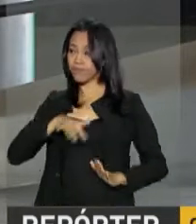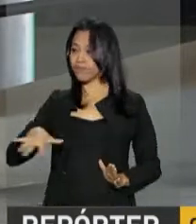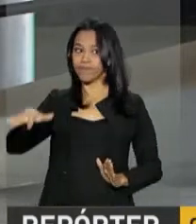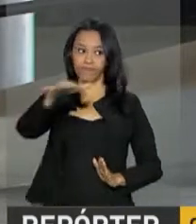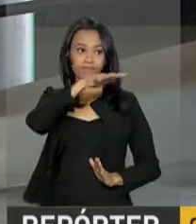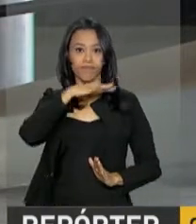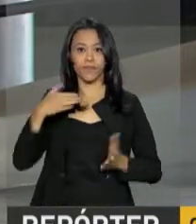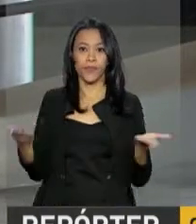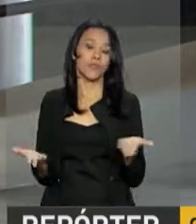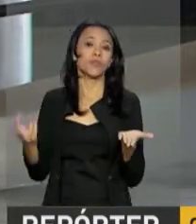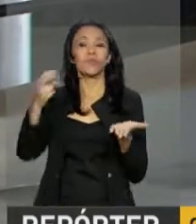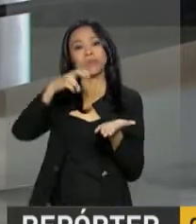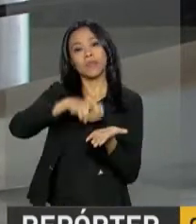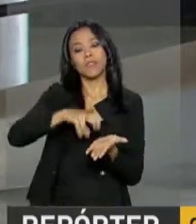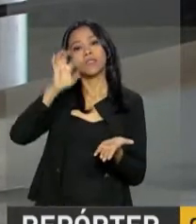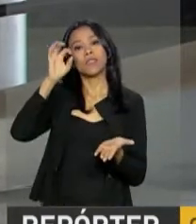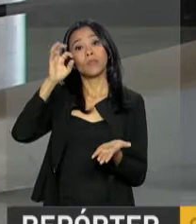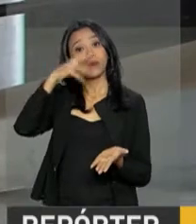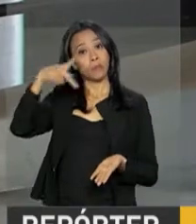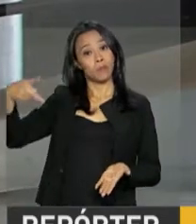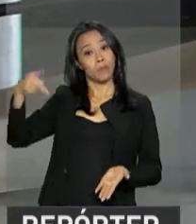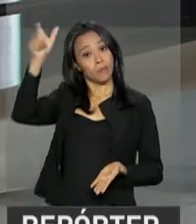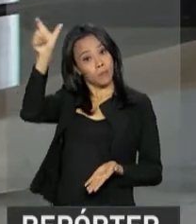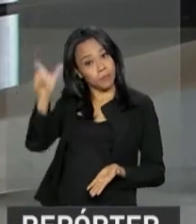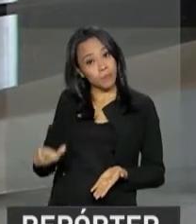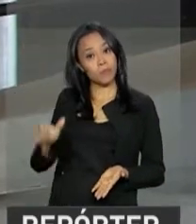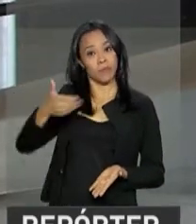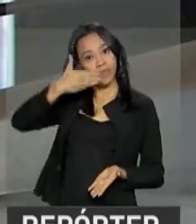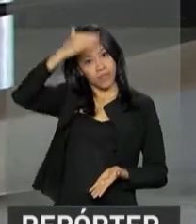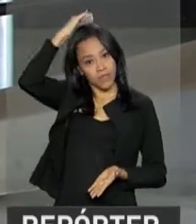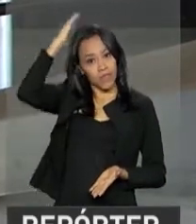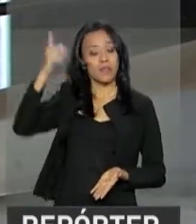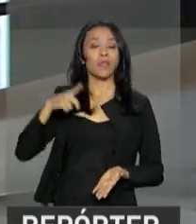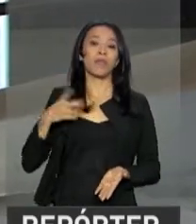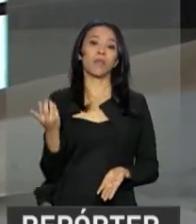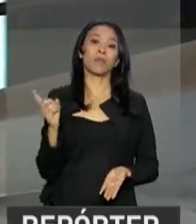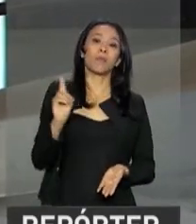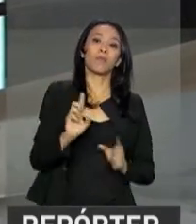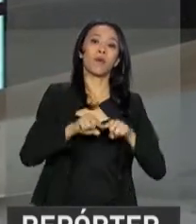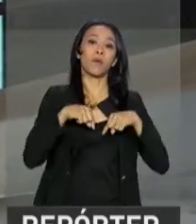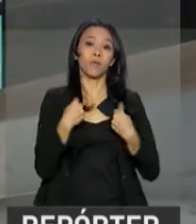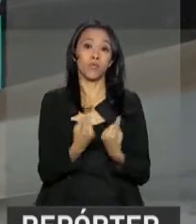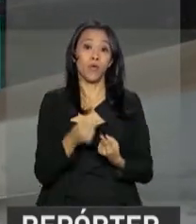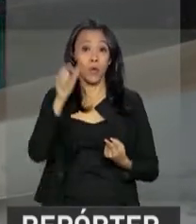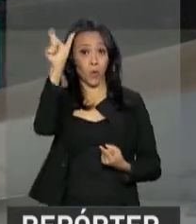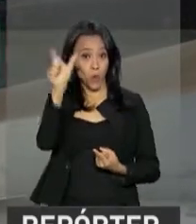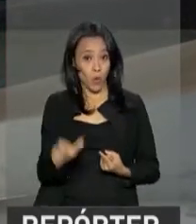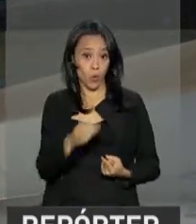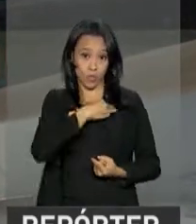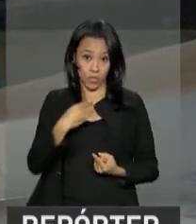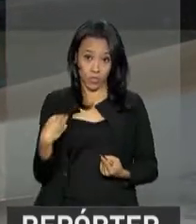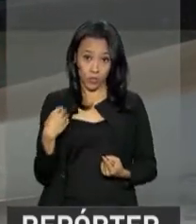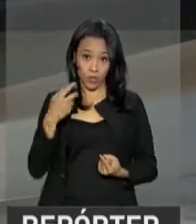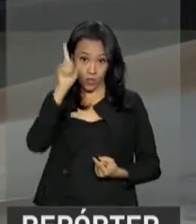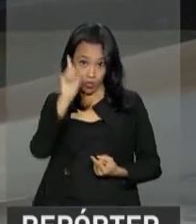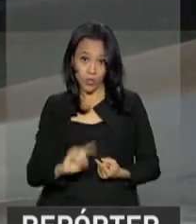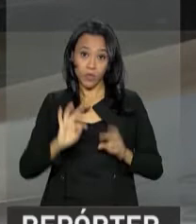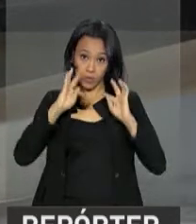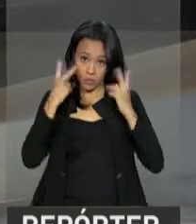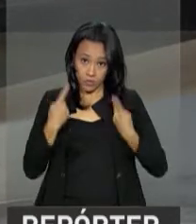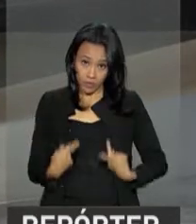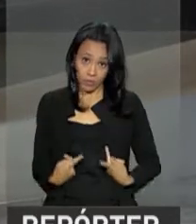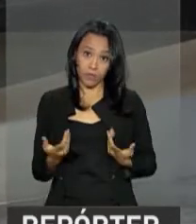pela manhã o presidente michel temer se reúne com o ministro dos direitos humanos gustavo rocha lembrando